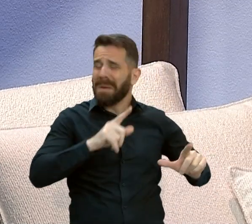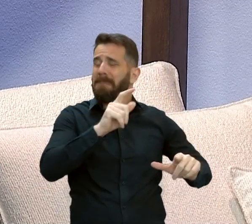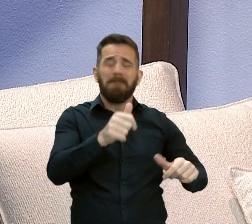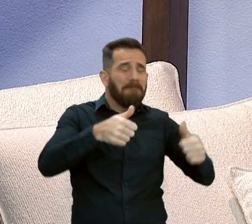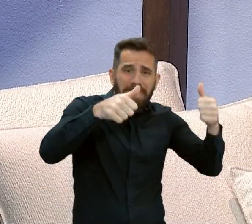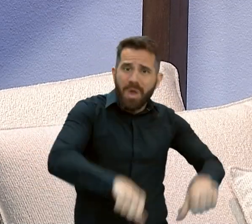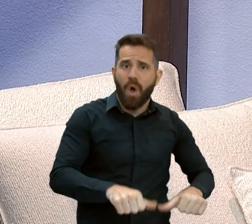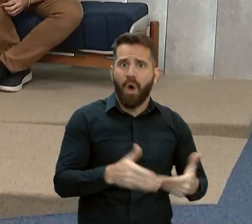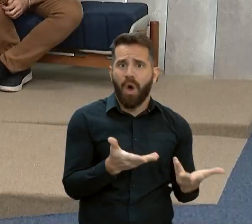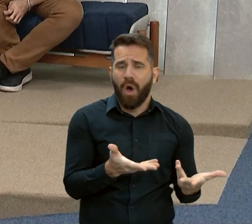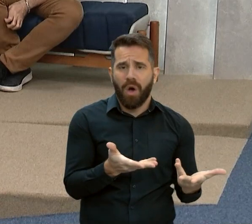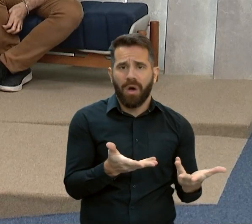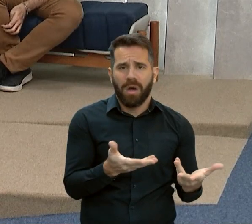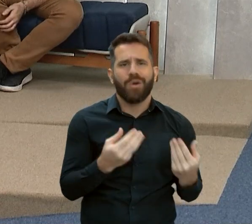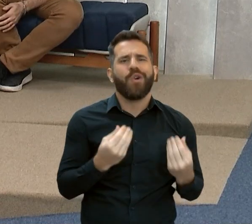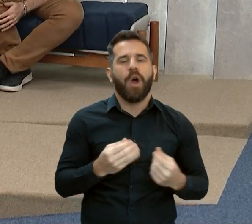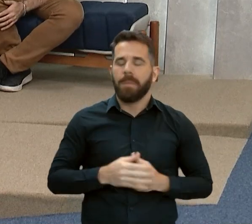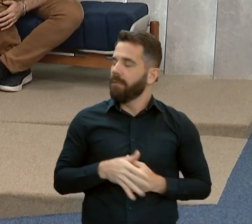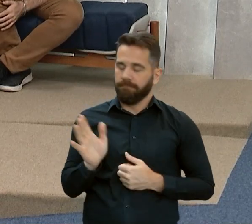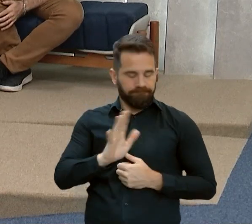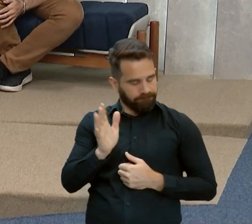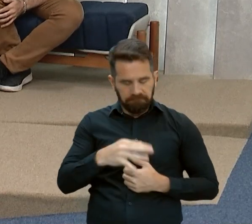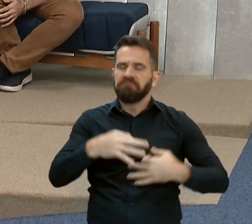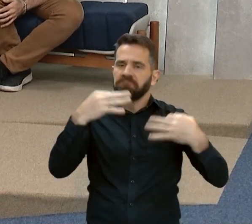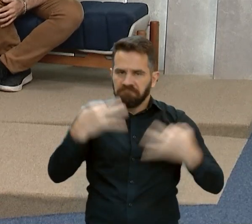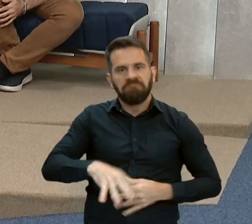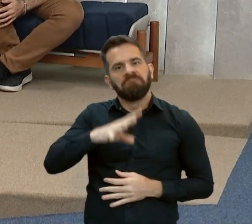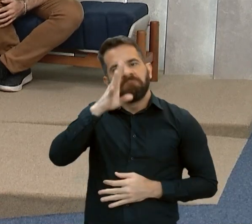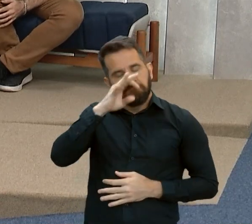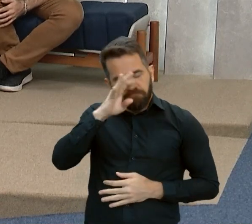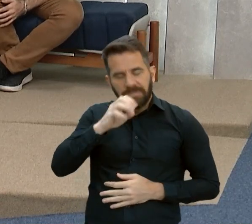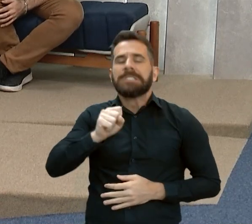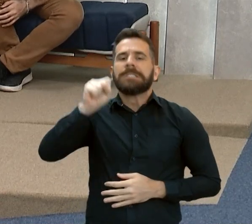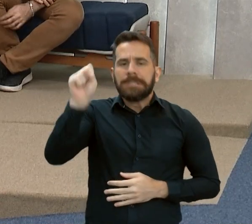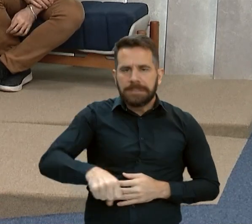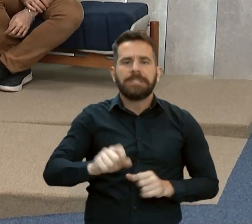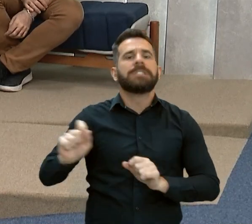montar a televisão. E assim foi o início, né?